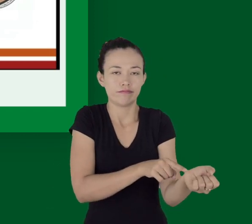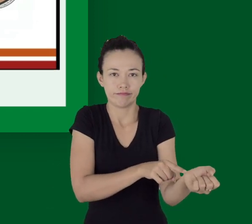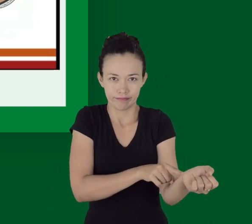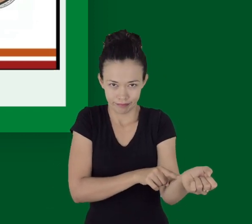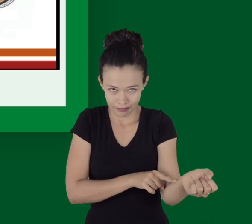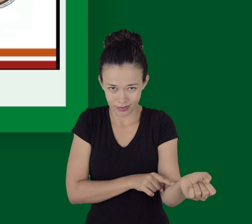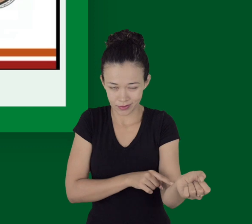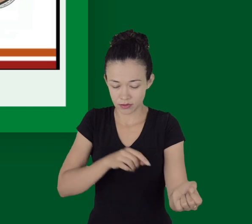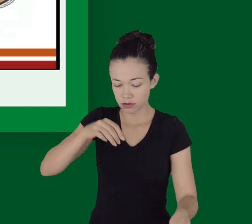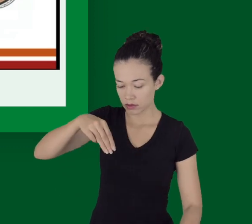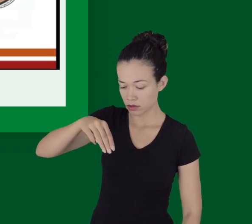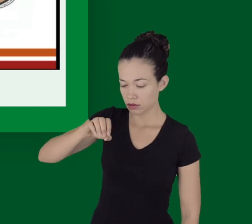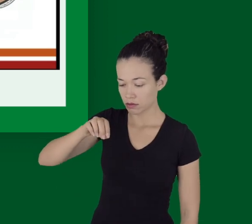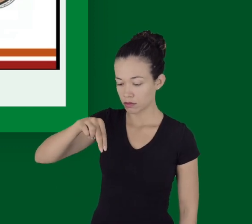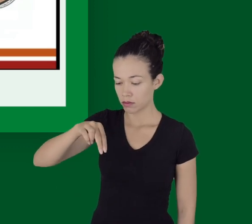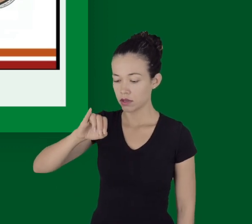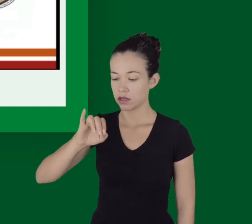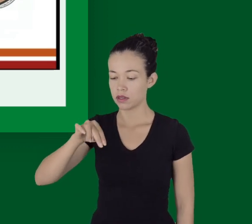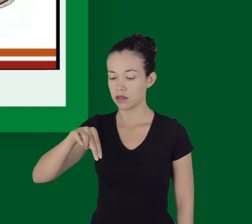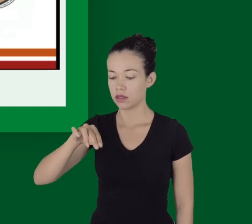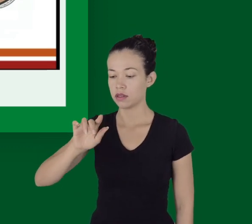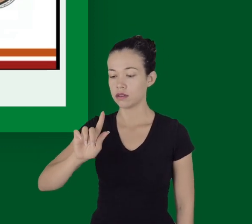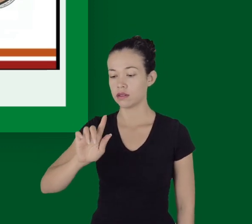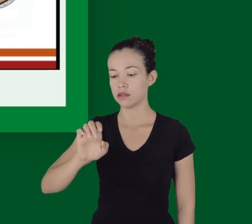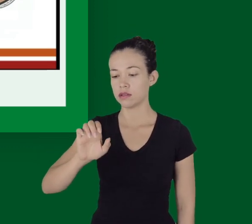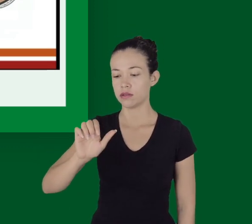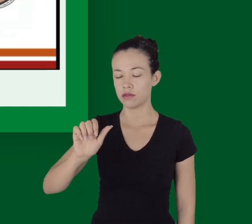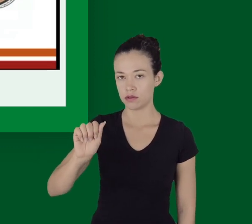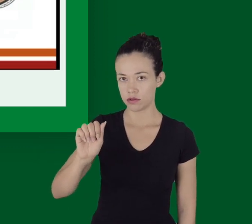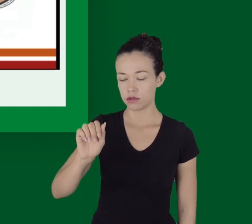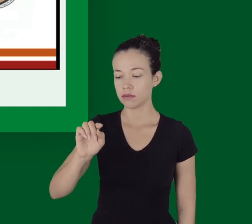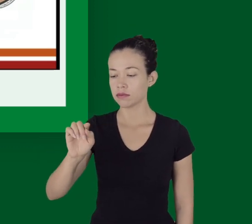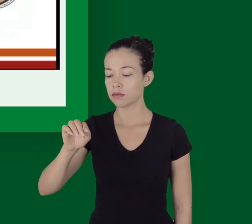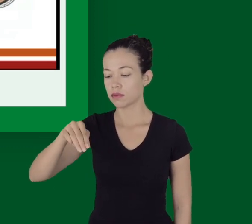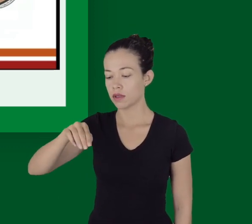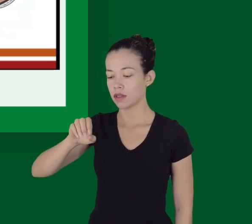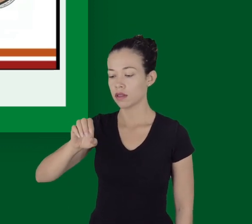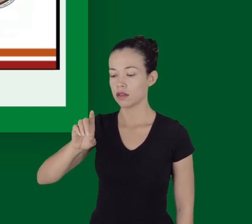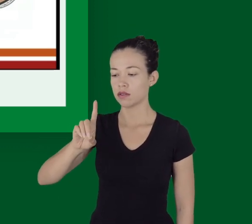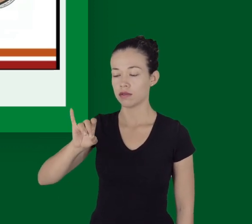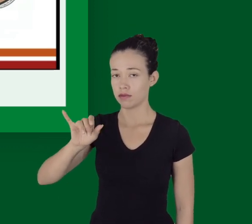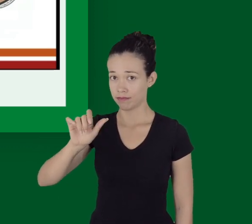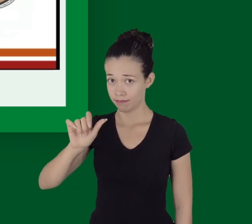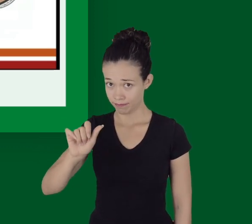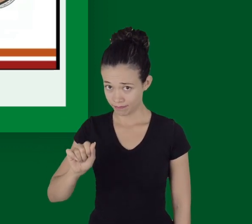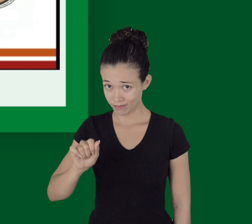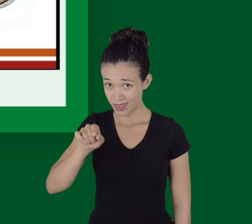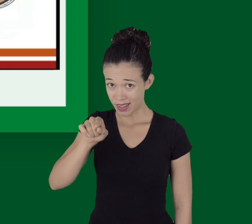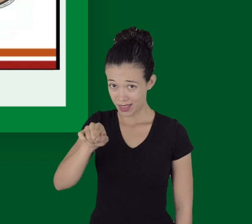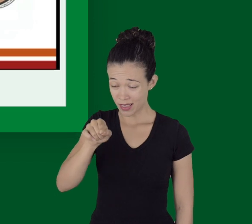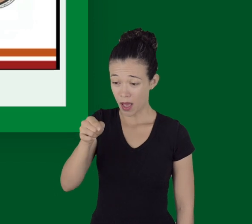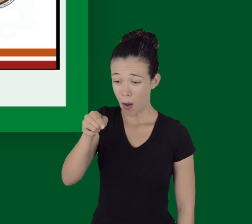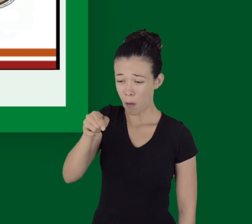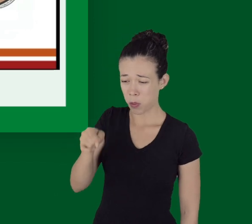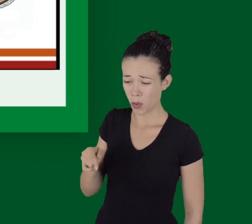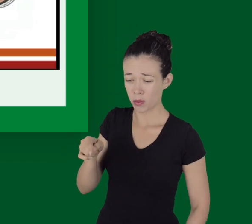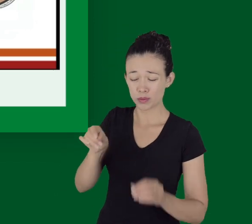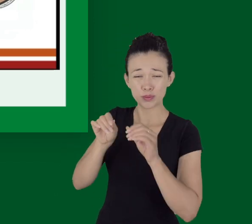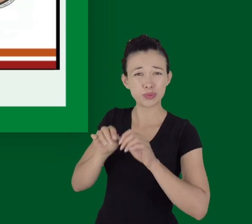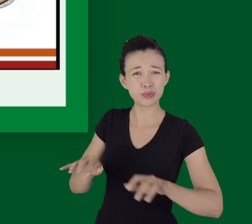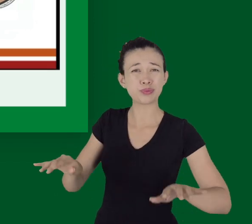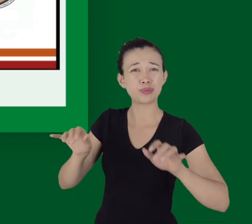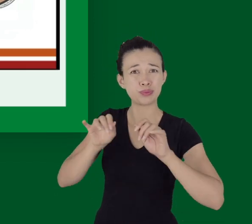artéria meningea média, esse hematoma, ele começa a se formar, mas para que